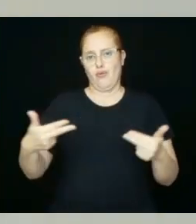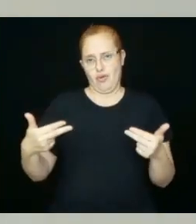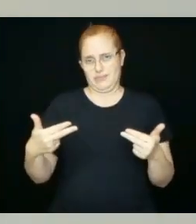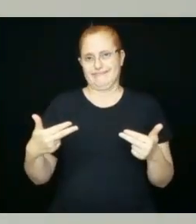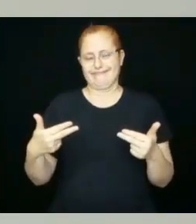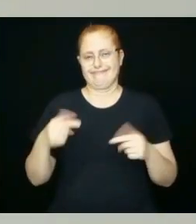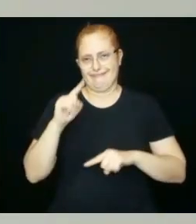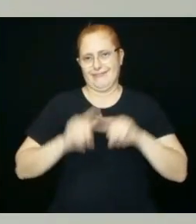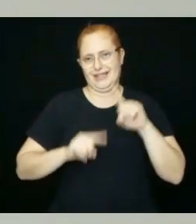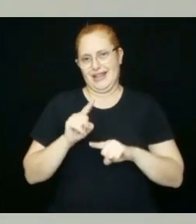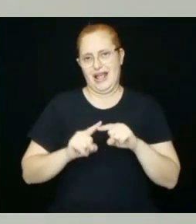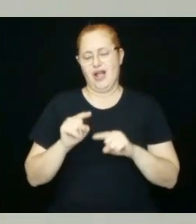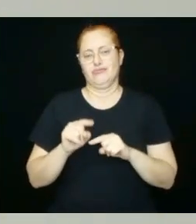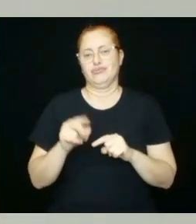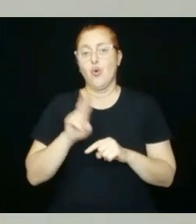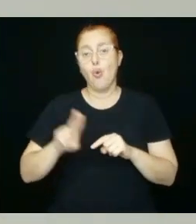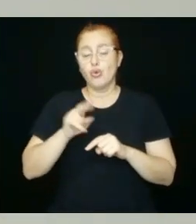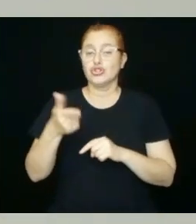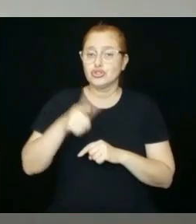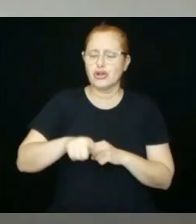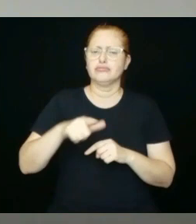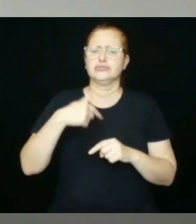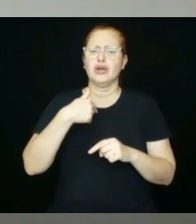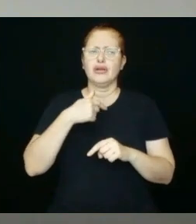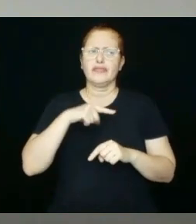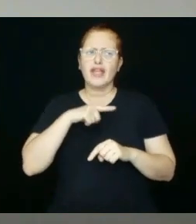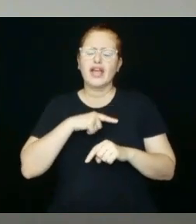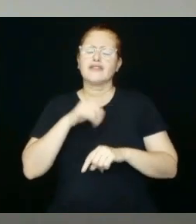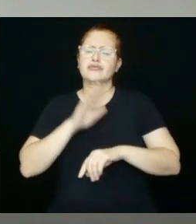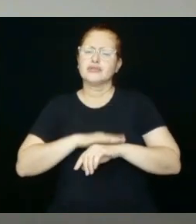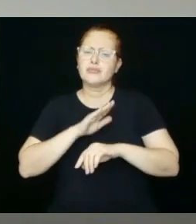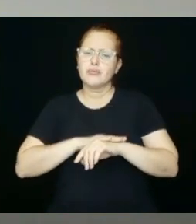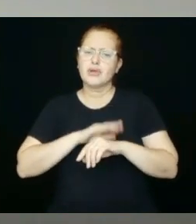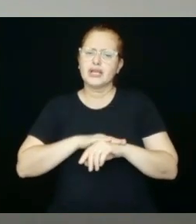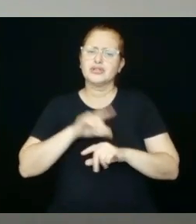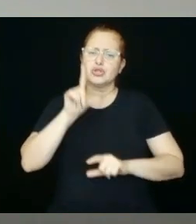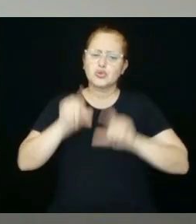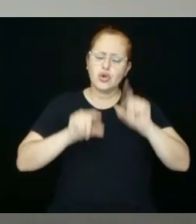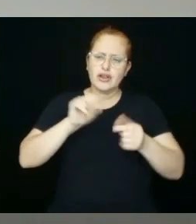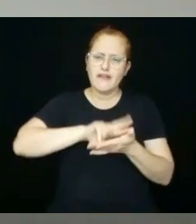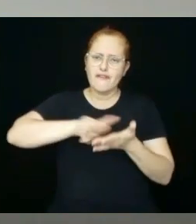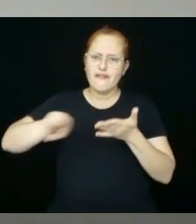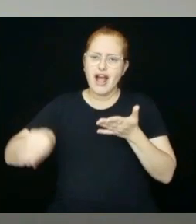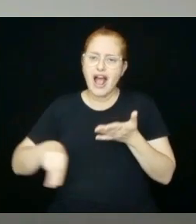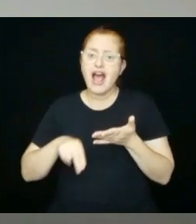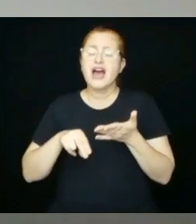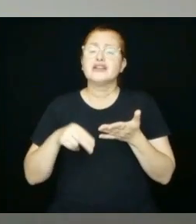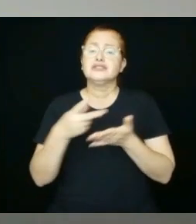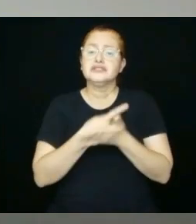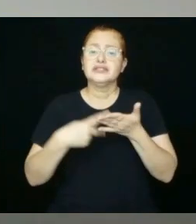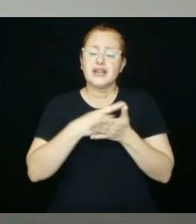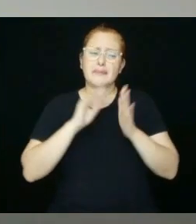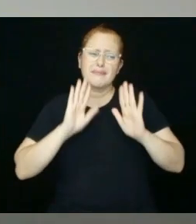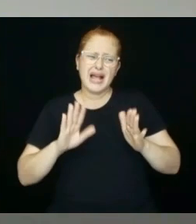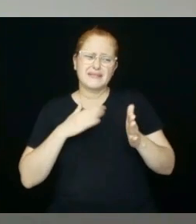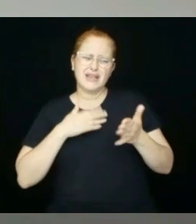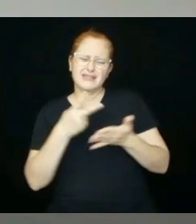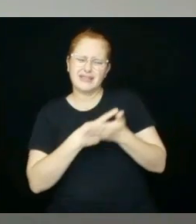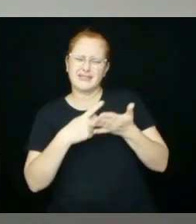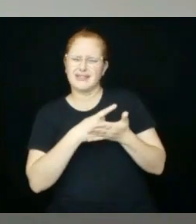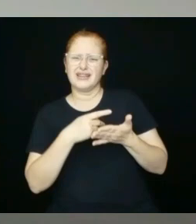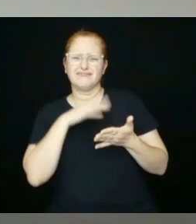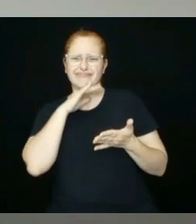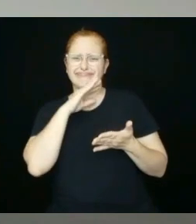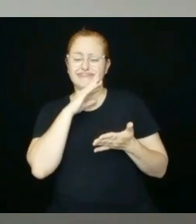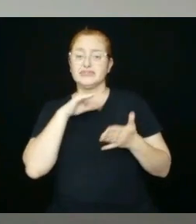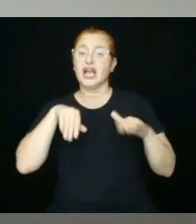Então, teve uma época que eu selecionei vários desenhos, assim, os papéis eram bons, os desenhos não eram tão bons assim, então